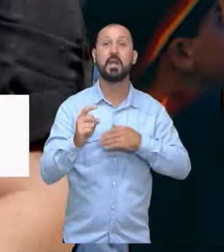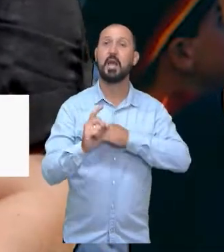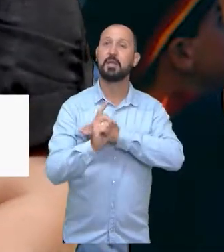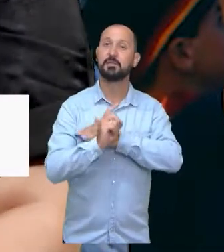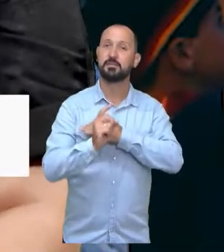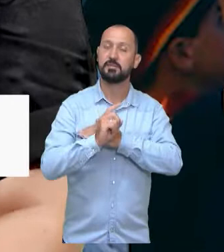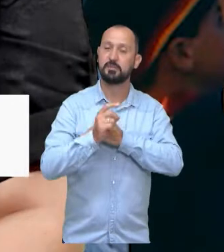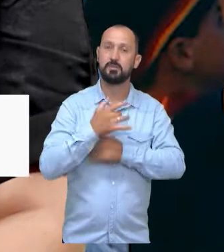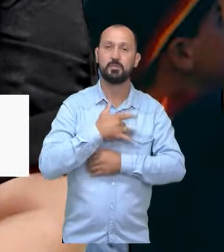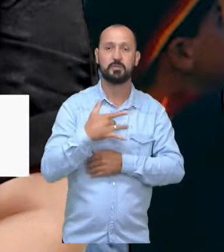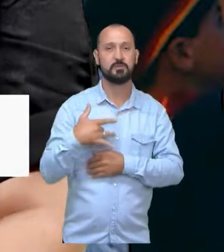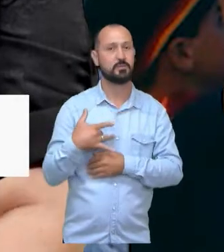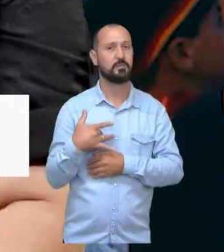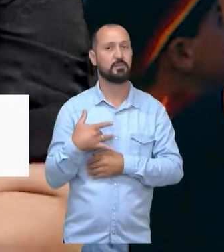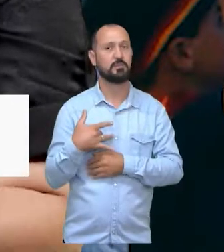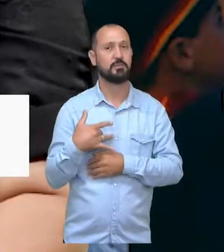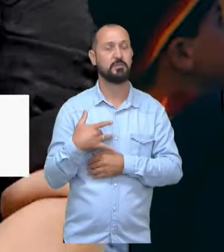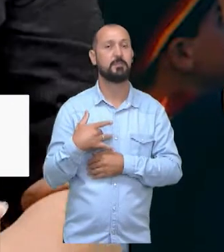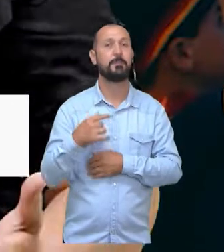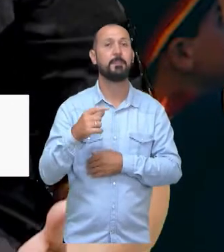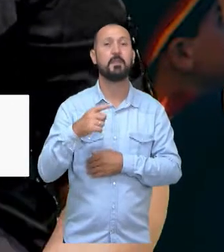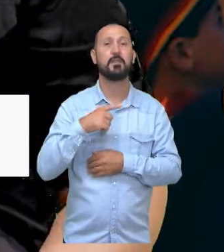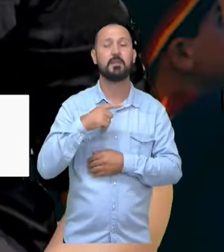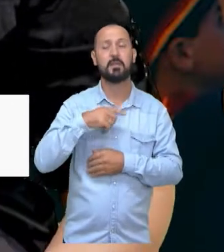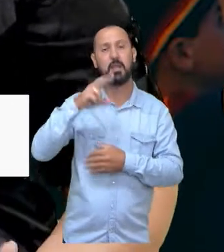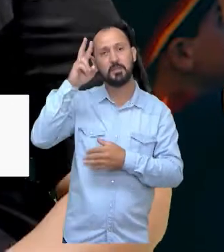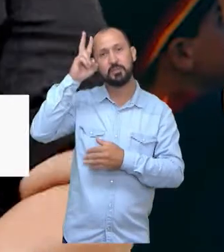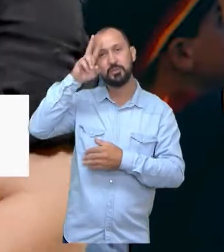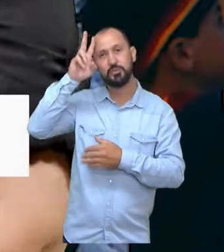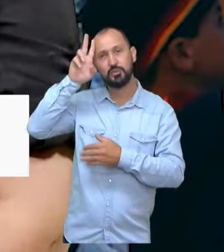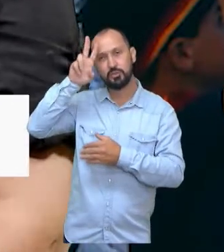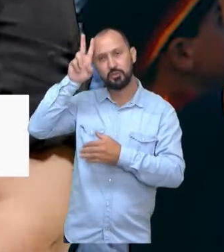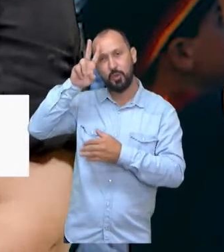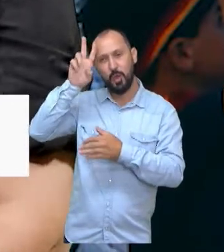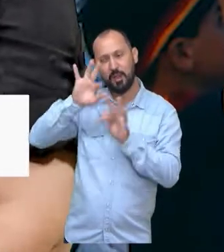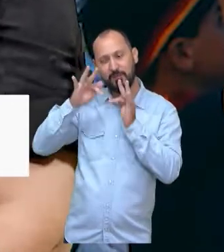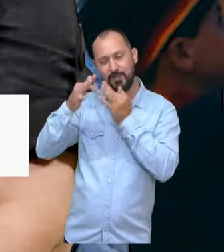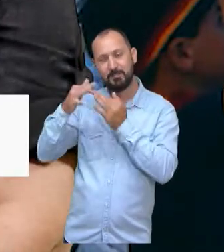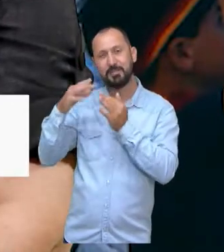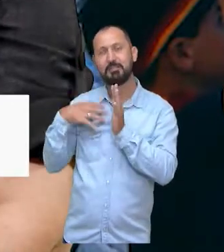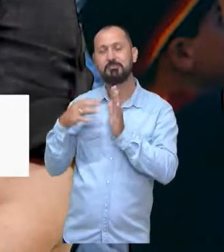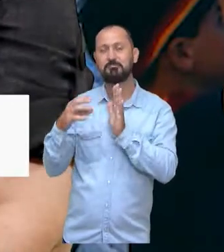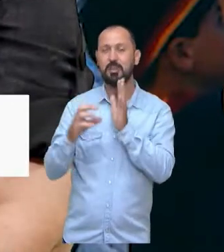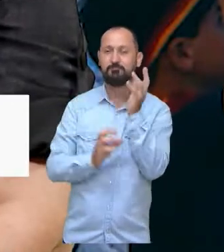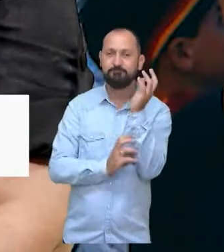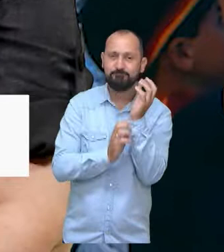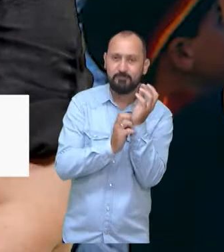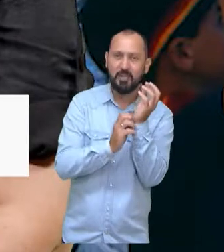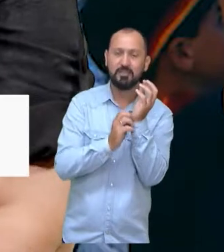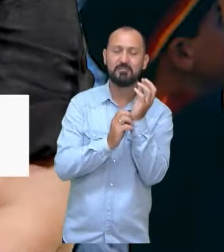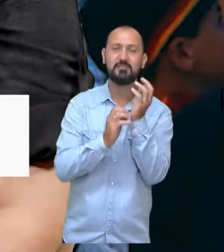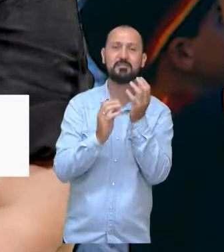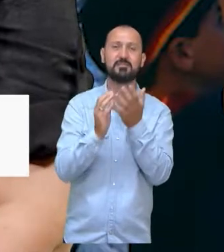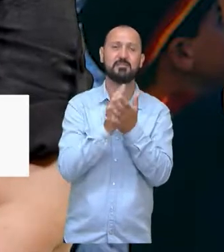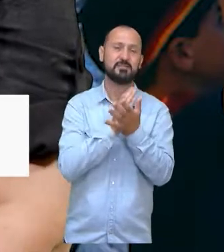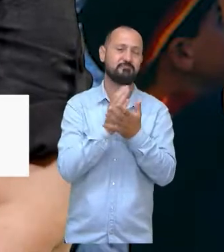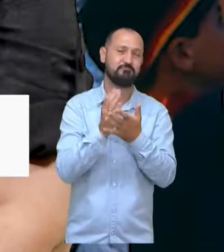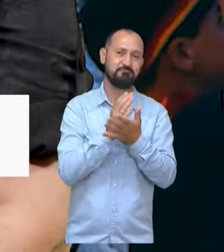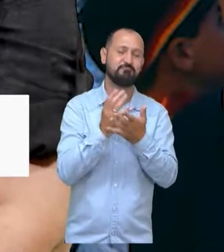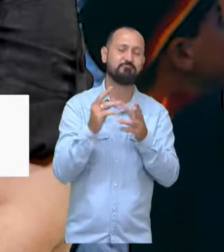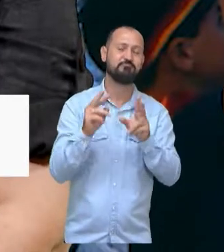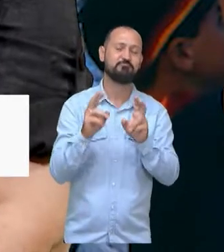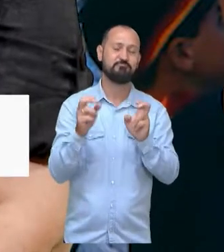saúde, principalmente as pessoas que têm histórico dentro da família, né, de alguém que tenha sofrido com a